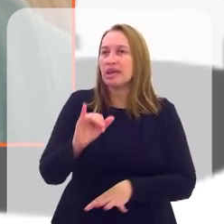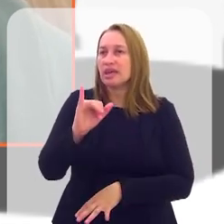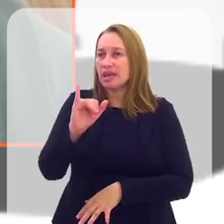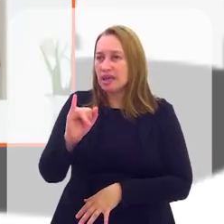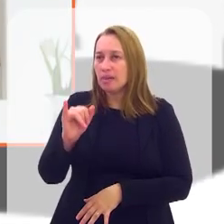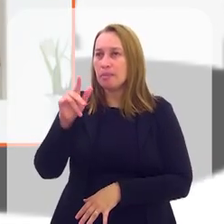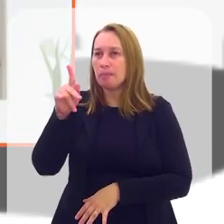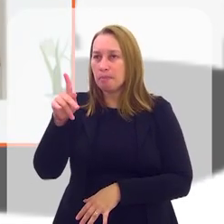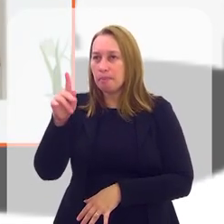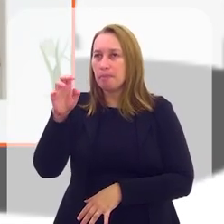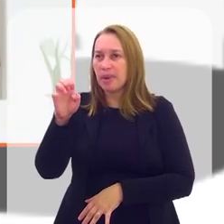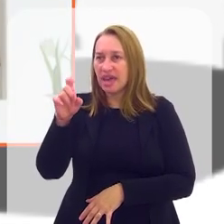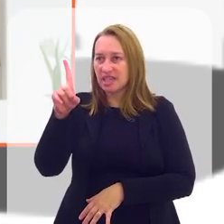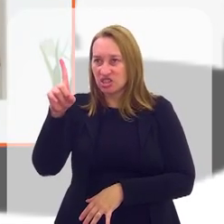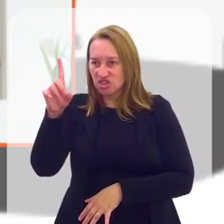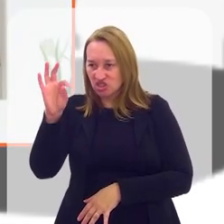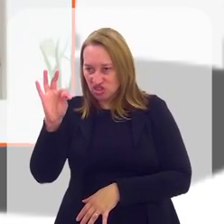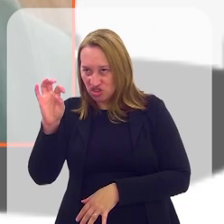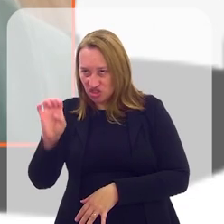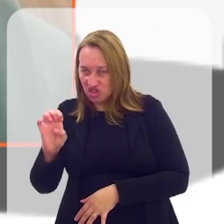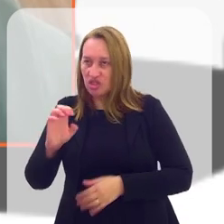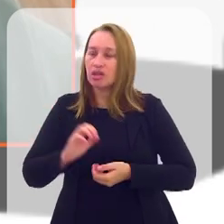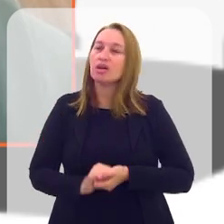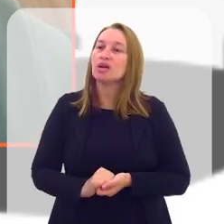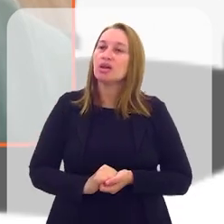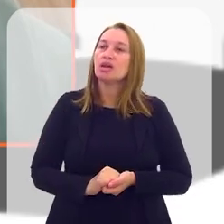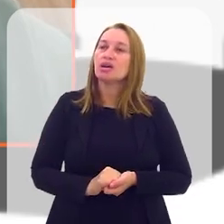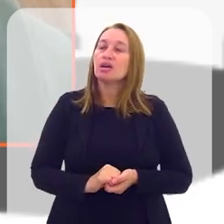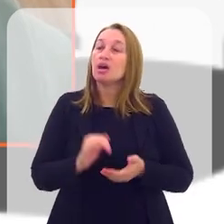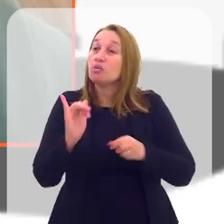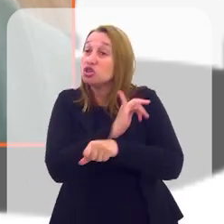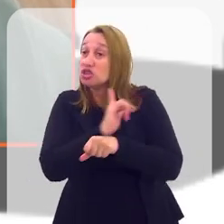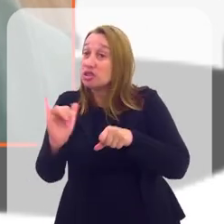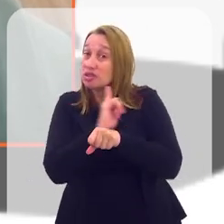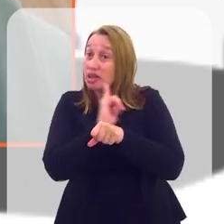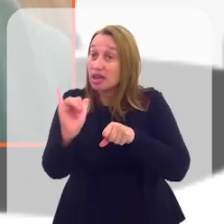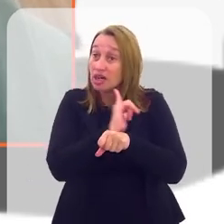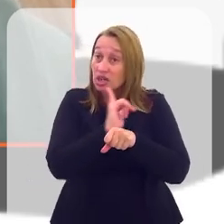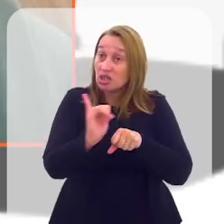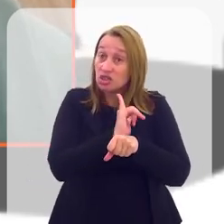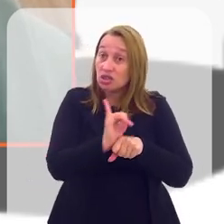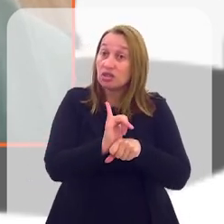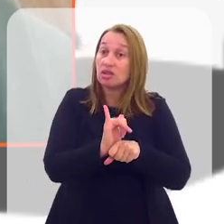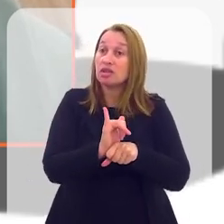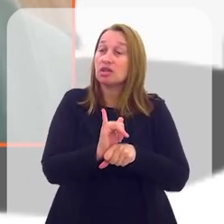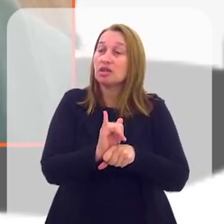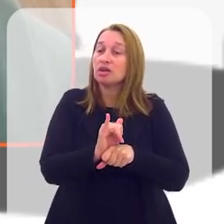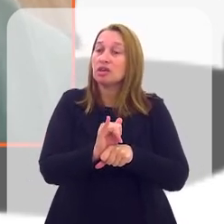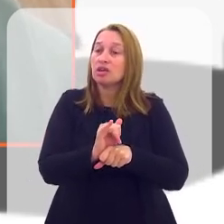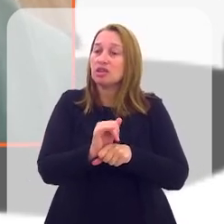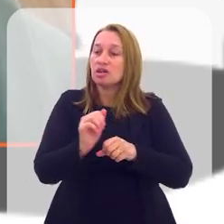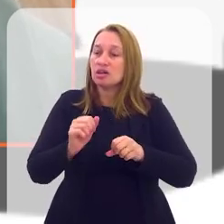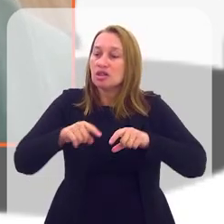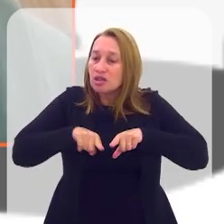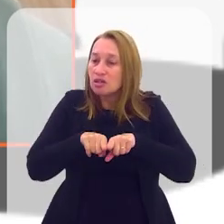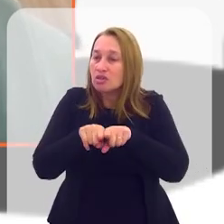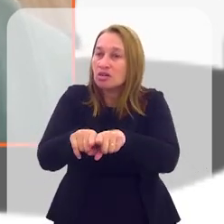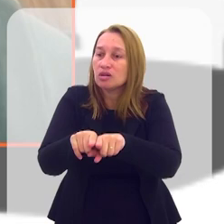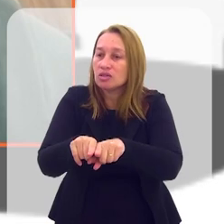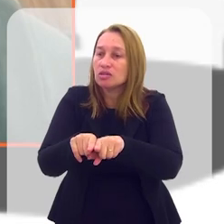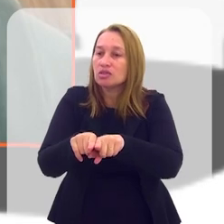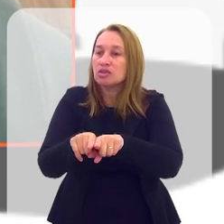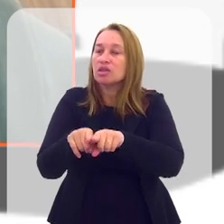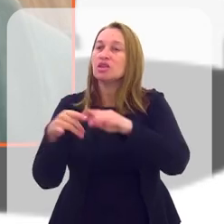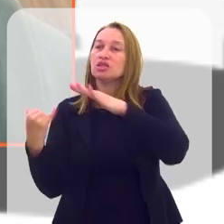pelo ITERJ, né? Uhum. É uma medida que deve ser feita em cooperação entre os entes